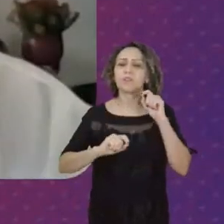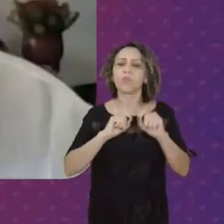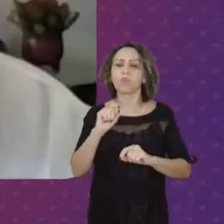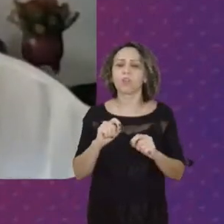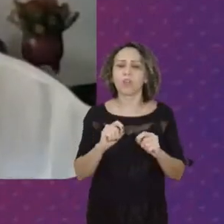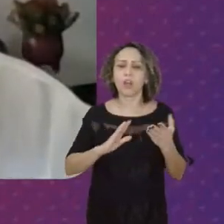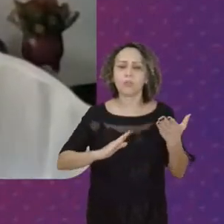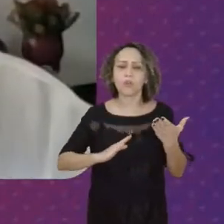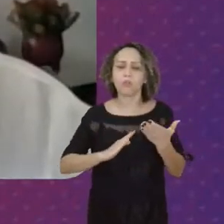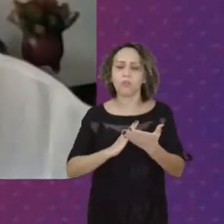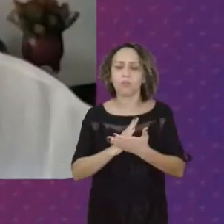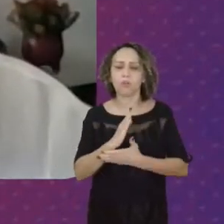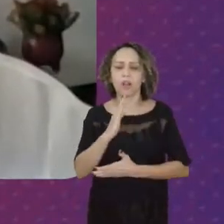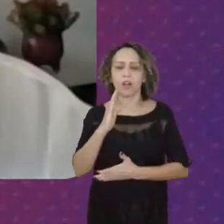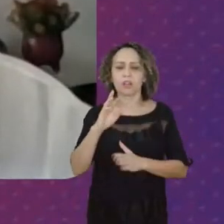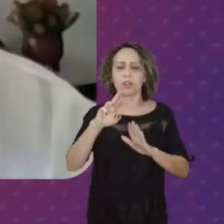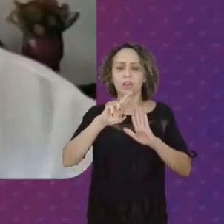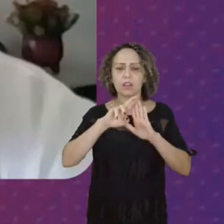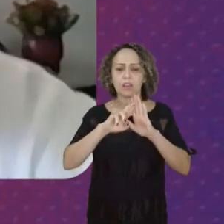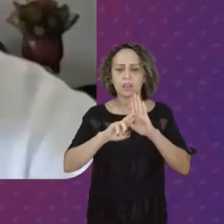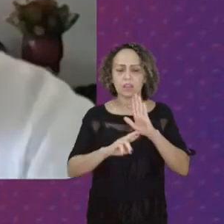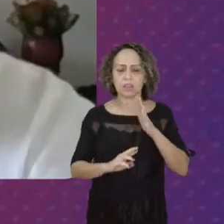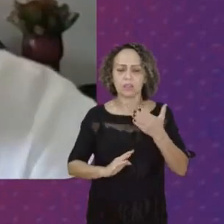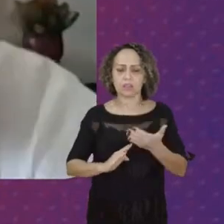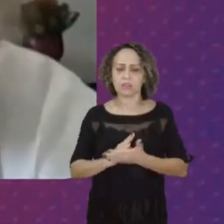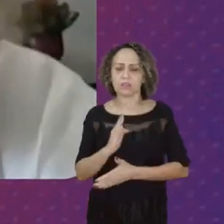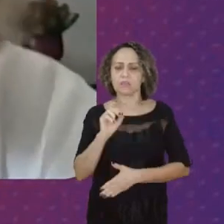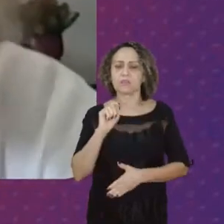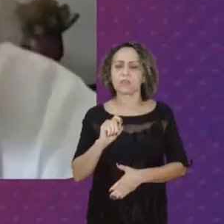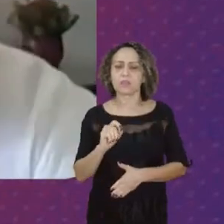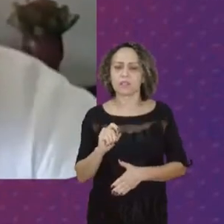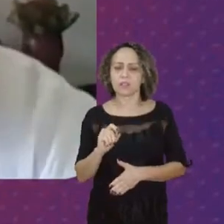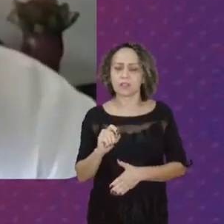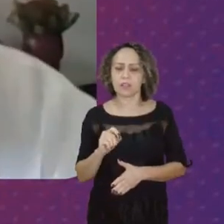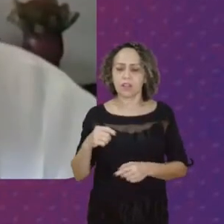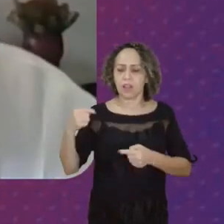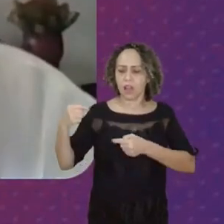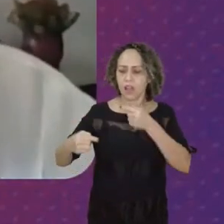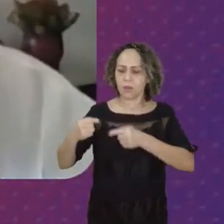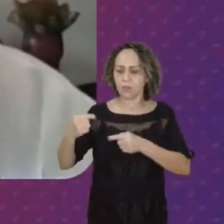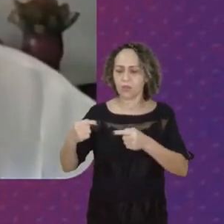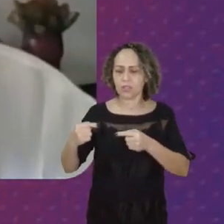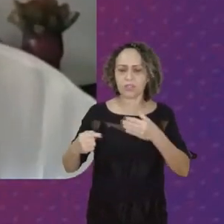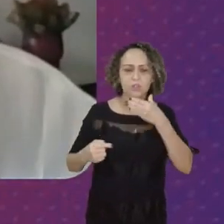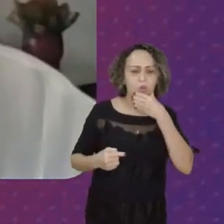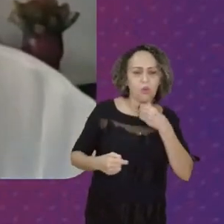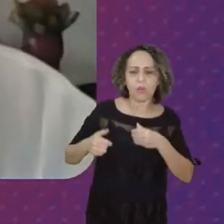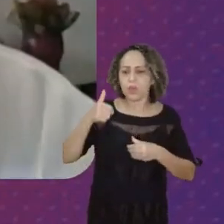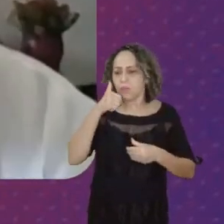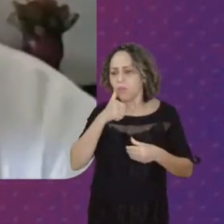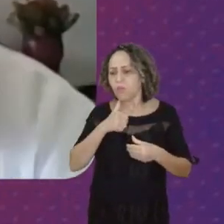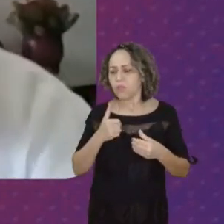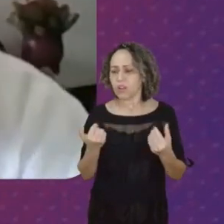aprovada a resolução sobre a política de paridade no